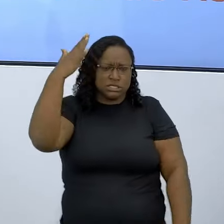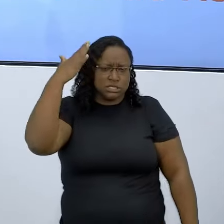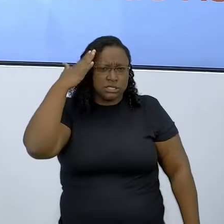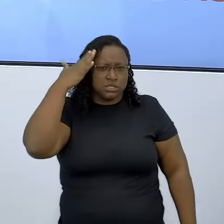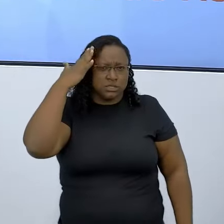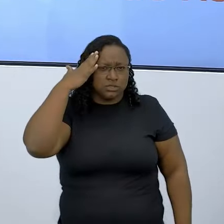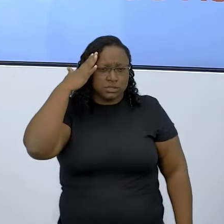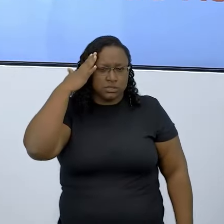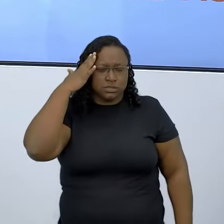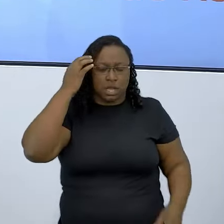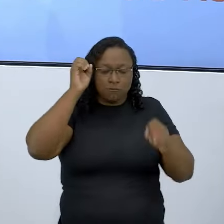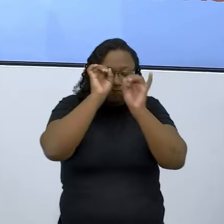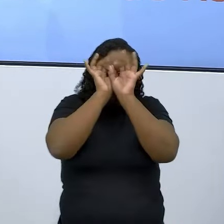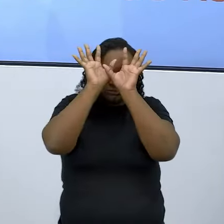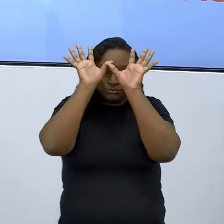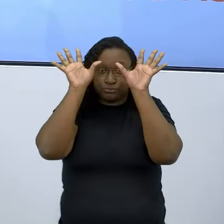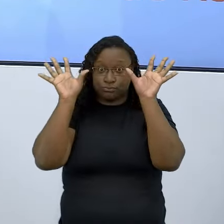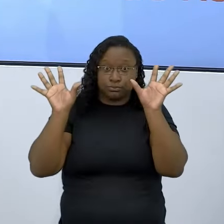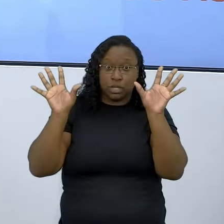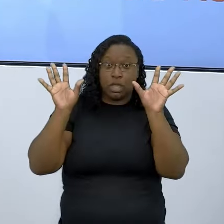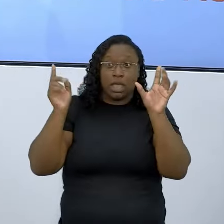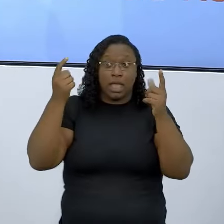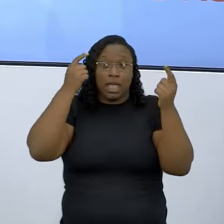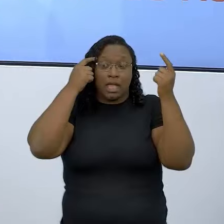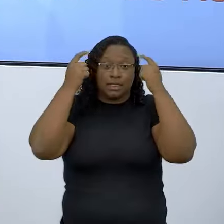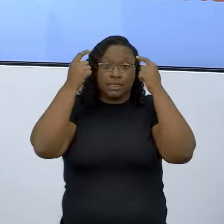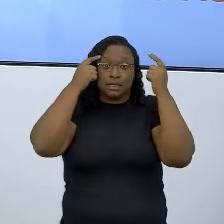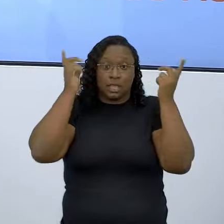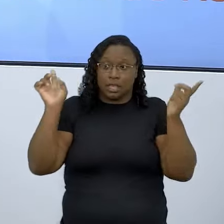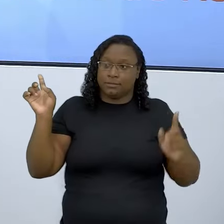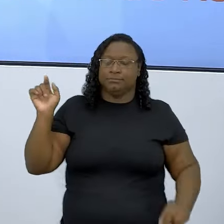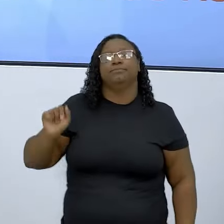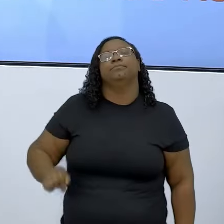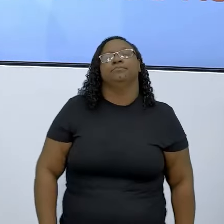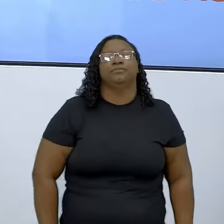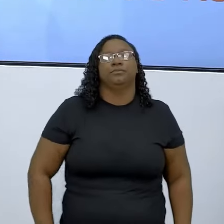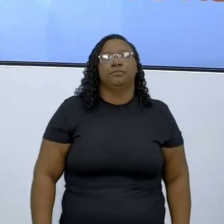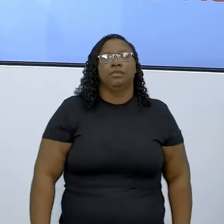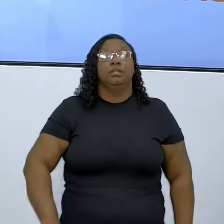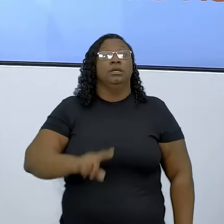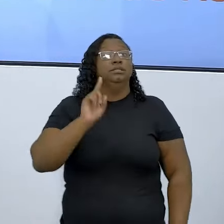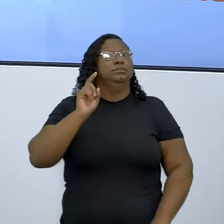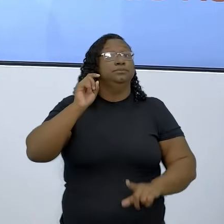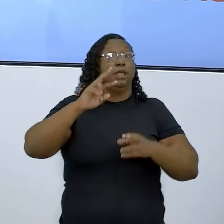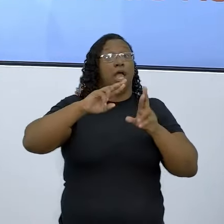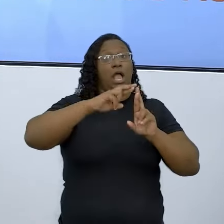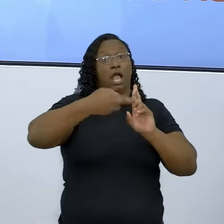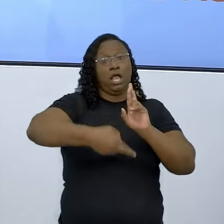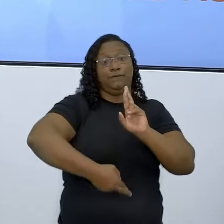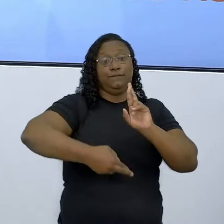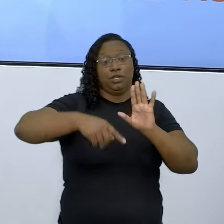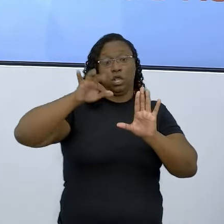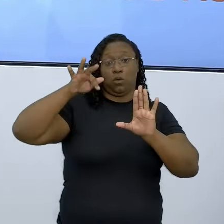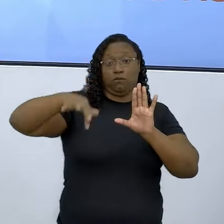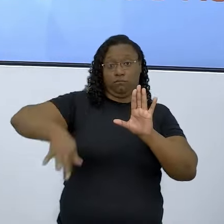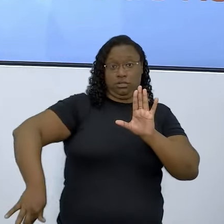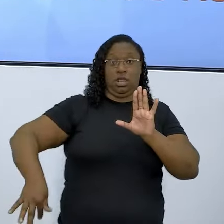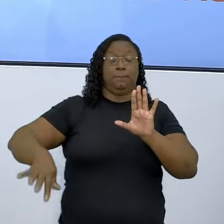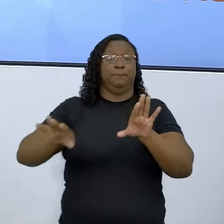aí, que tenha ficado claro algumas teorias do Ulrich Beck. Não se esqueçam que eu sempre deixo as referências da aula no final para vocês lerem com calma. E deixei